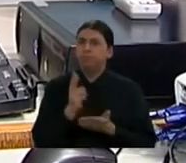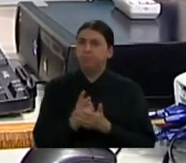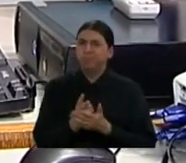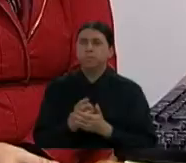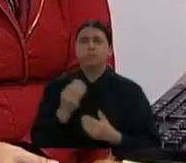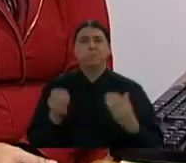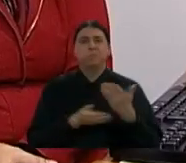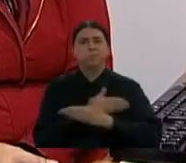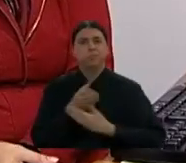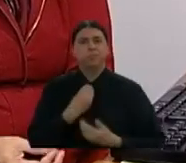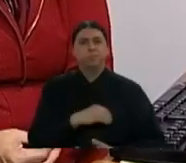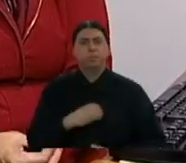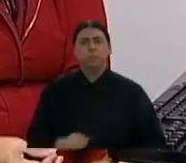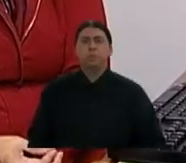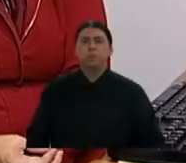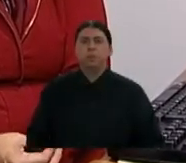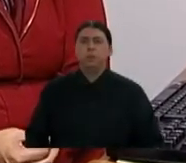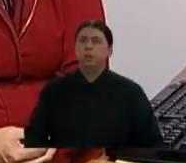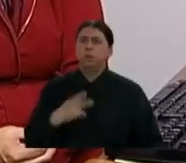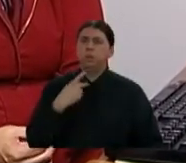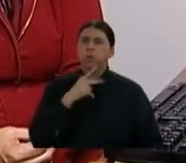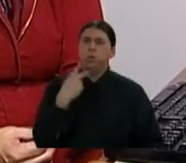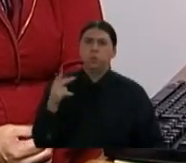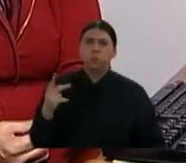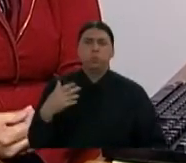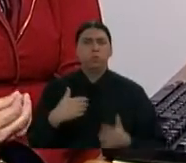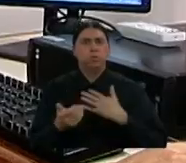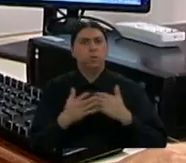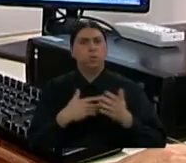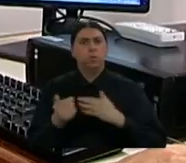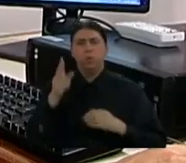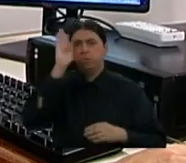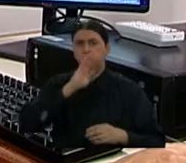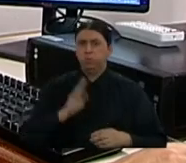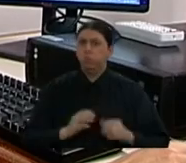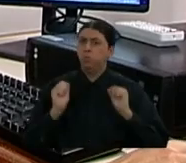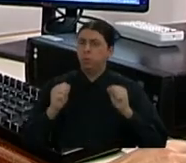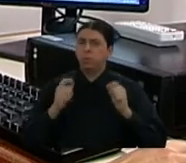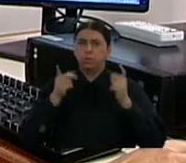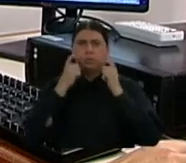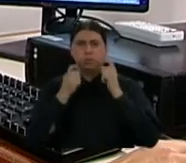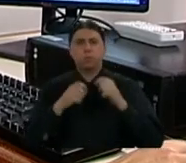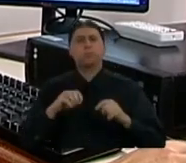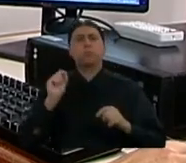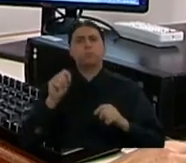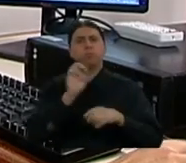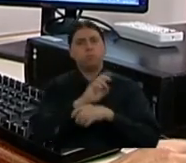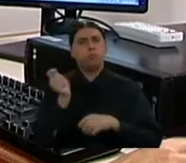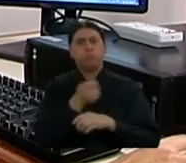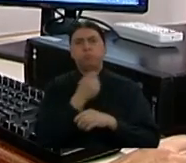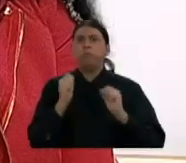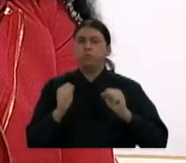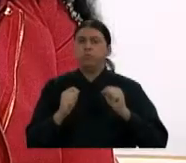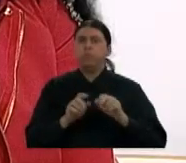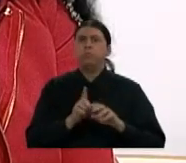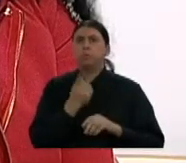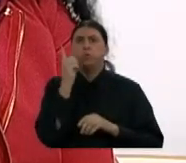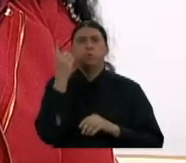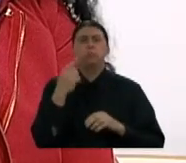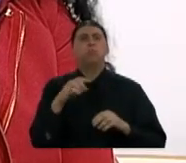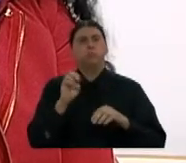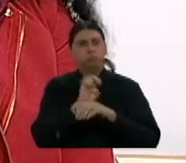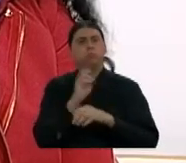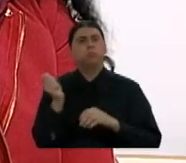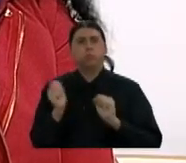convivência habilitado de qualquer parte do brasil podem demonstrar interesse pelas crianças que estão na lista basta que a pessoa